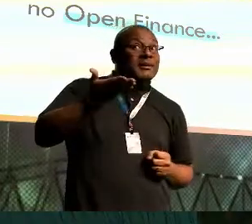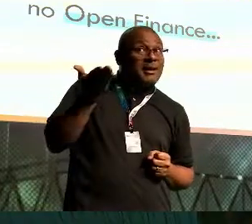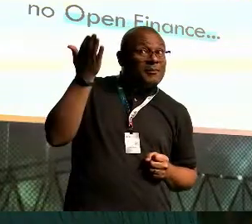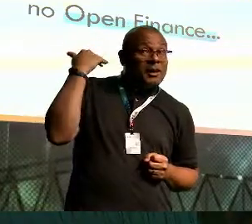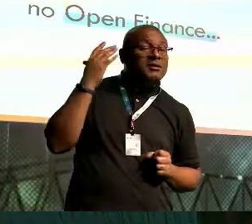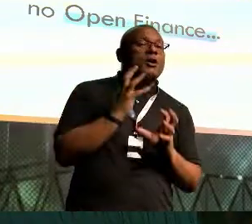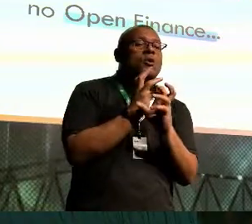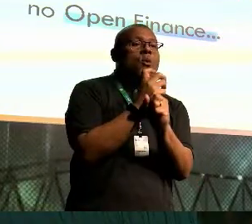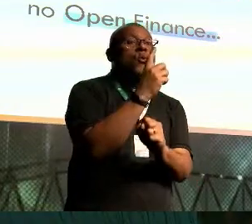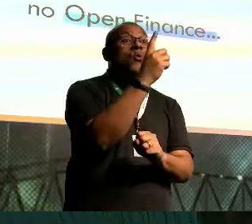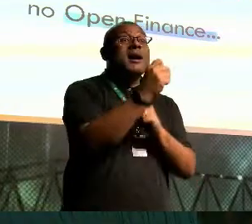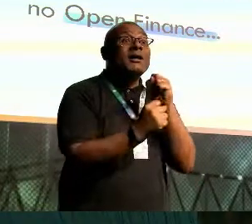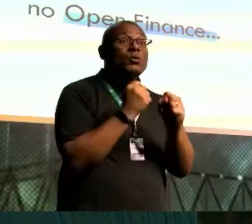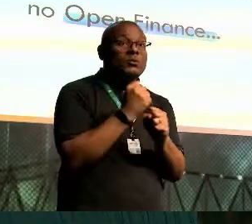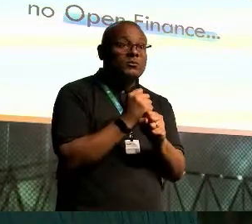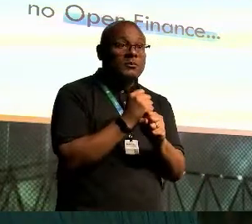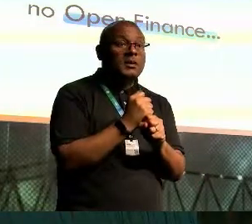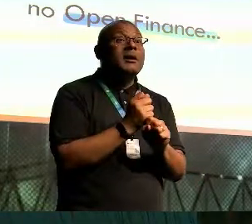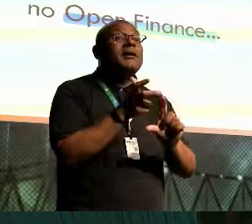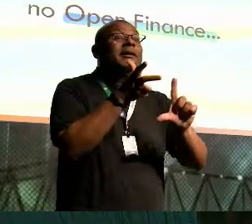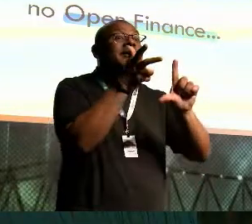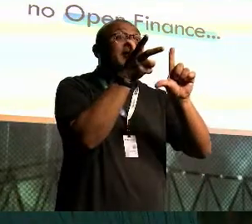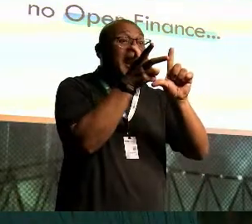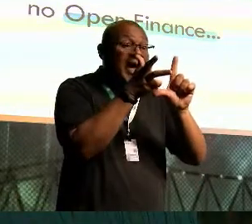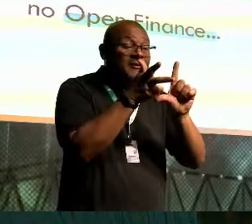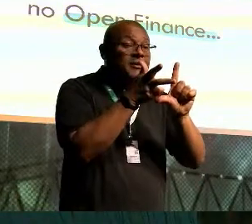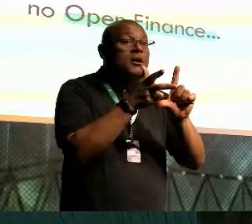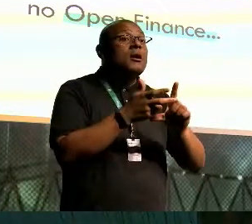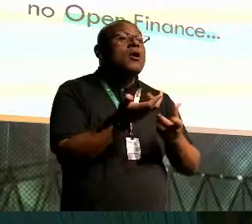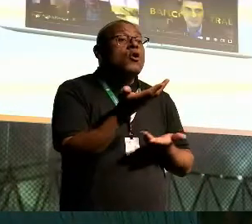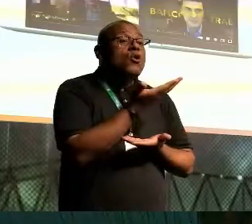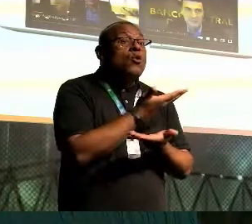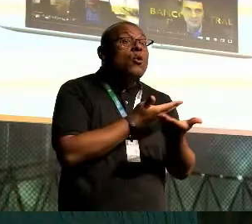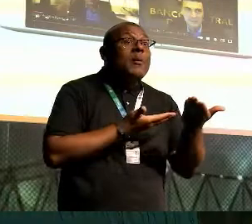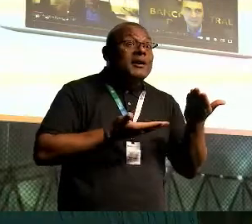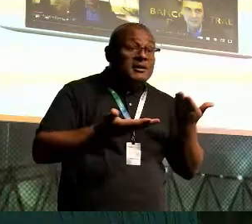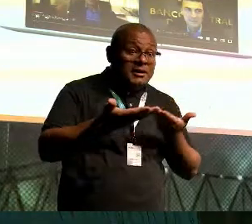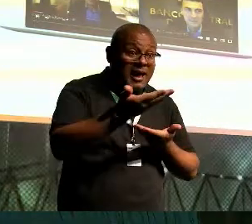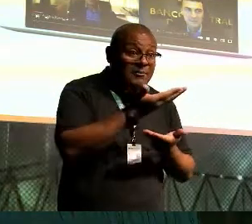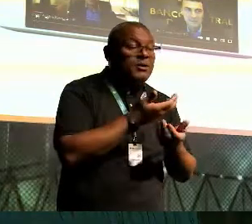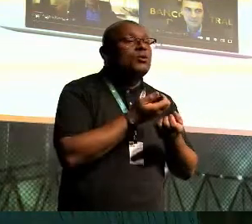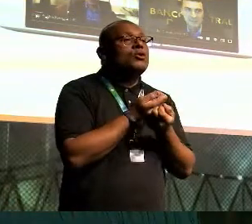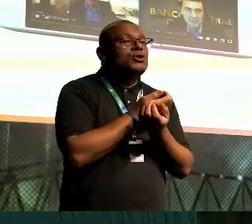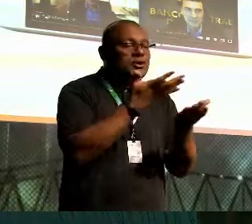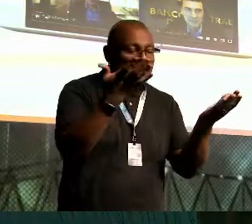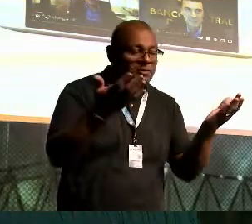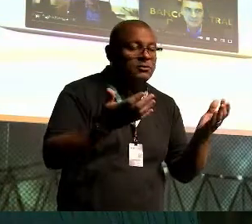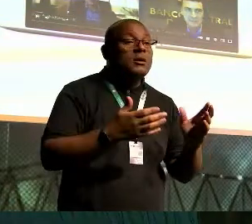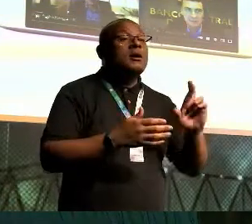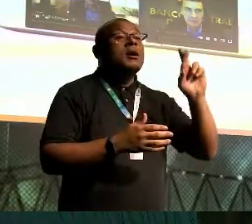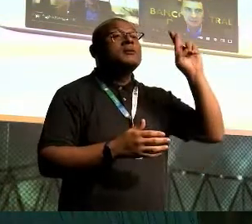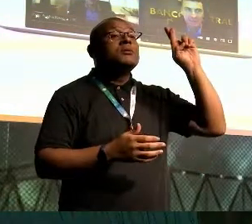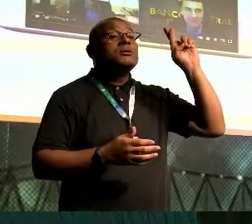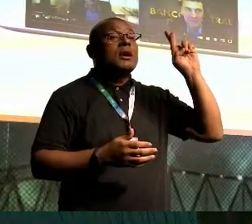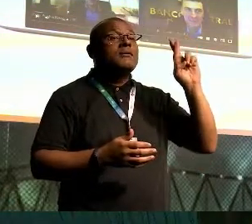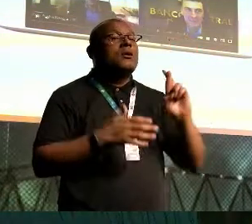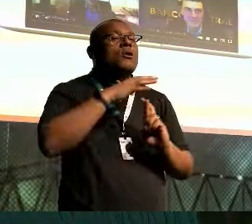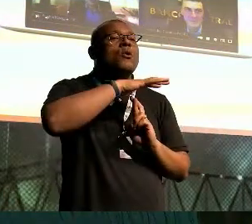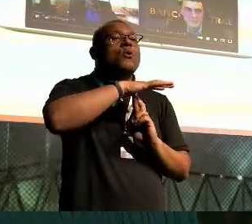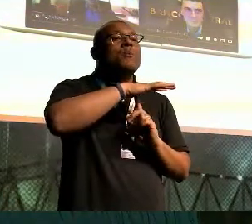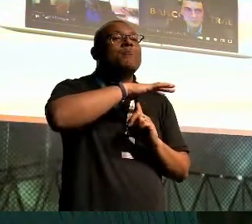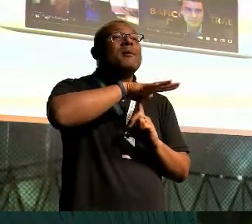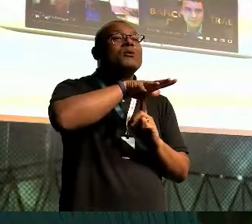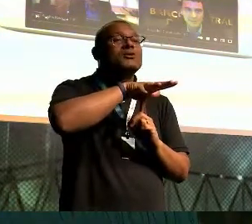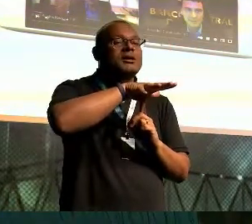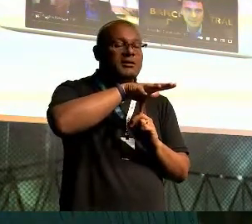1 ano do lançamento da live de compartilhamento de dados feito pelo Banco Central. Eu estava lá, eu representei